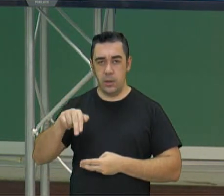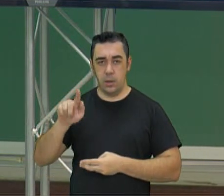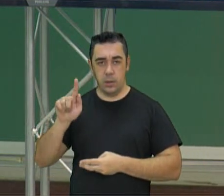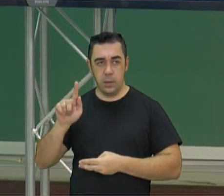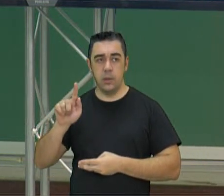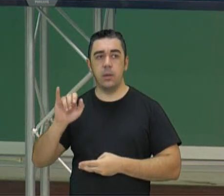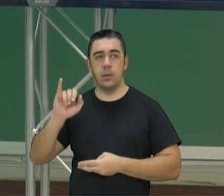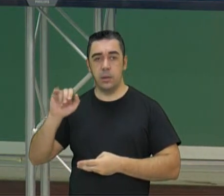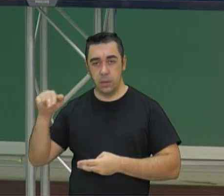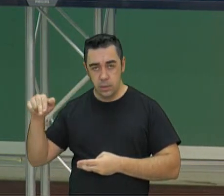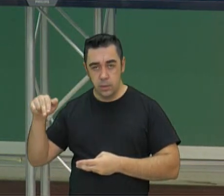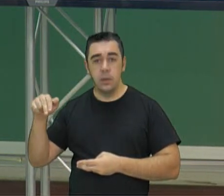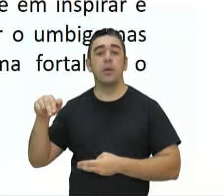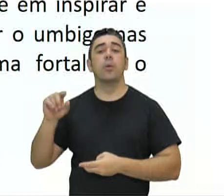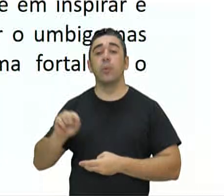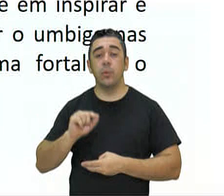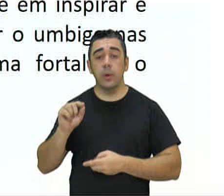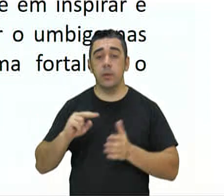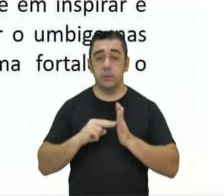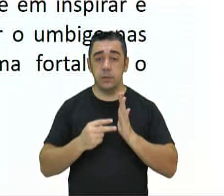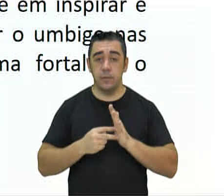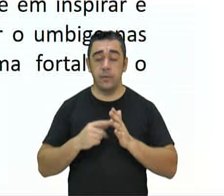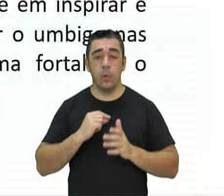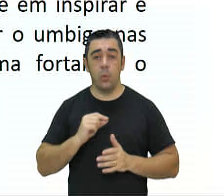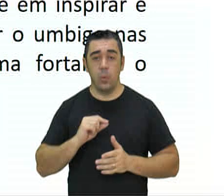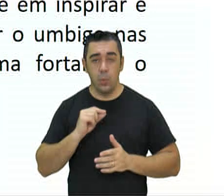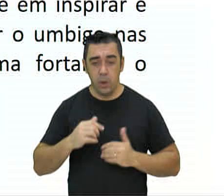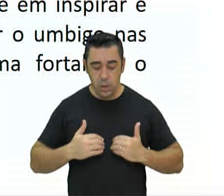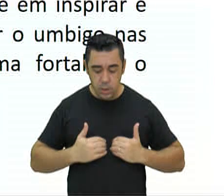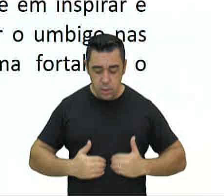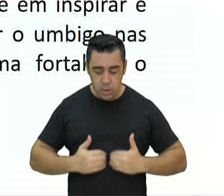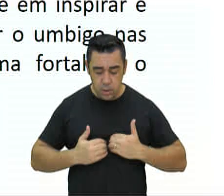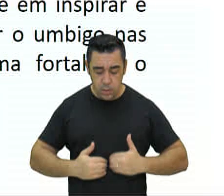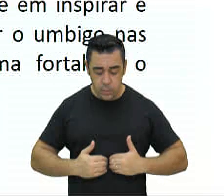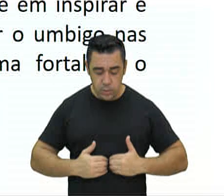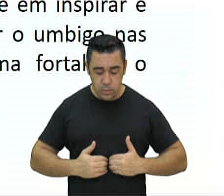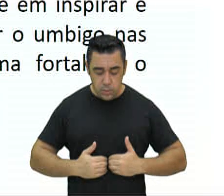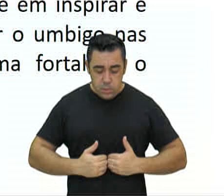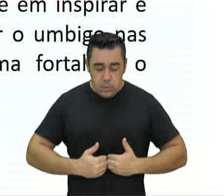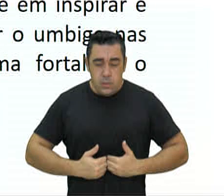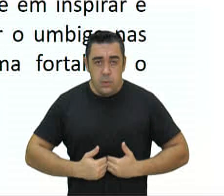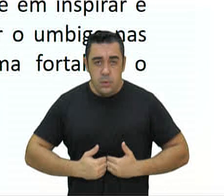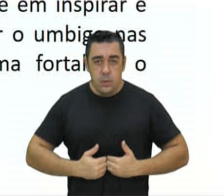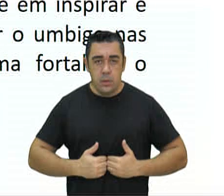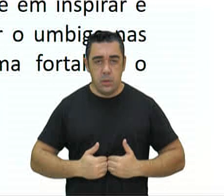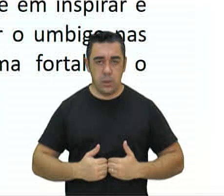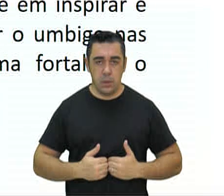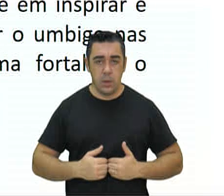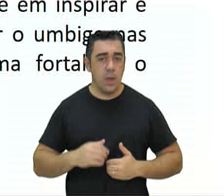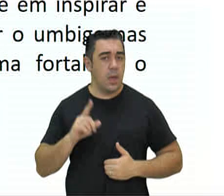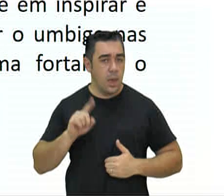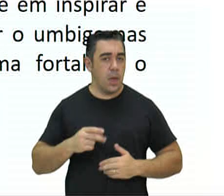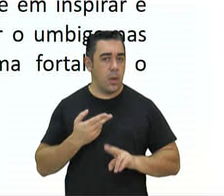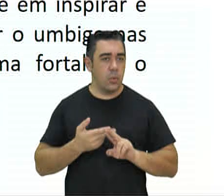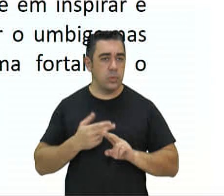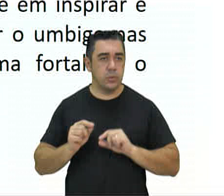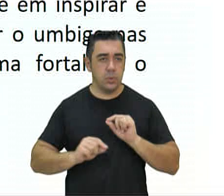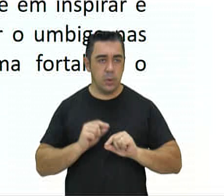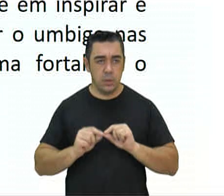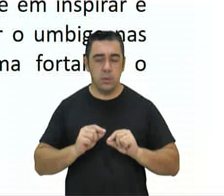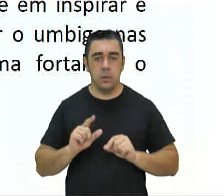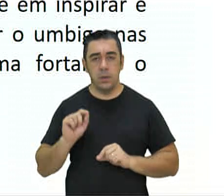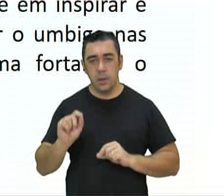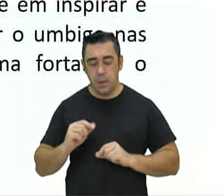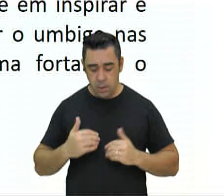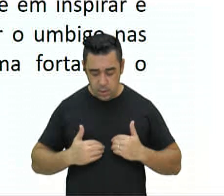in, que é a ação de trazer o reto abdominal em direção à coluna vertebral. Idealmente, isso é feito através da contração do